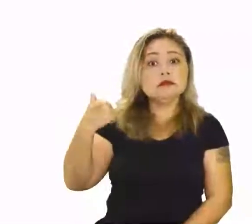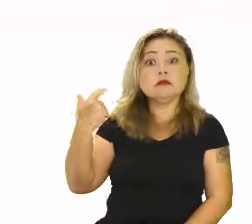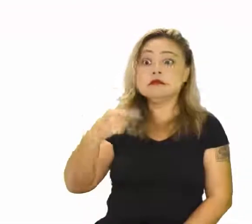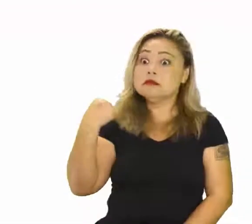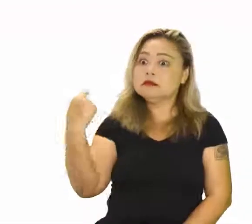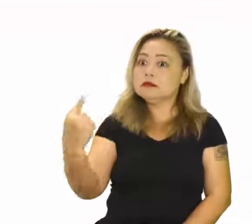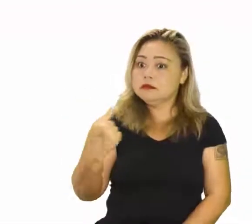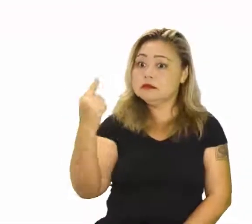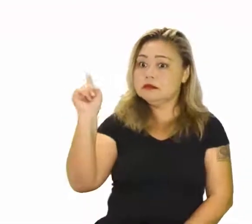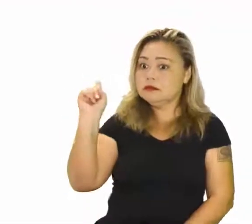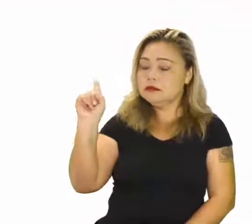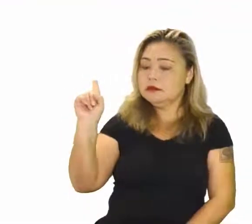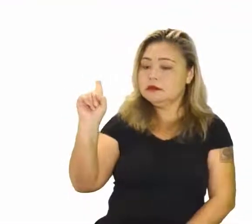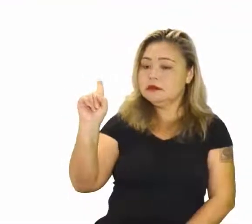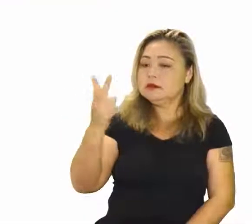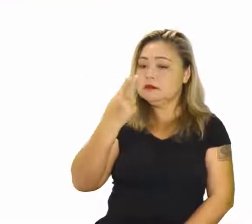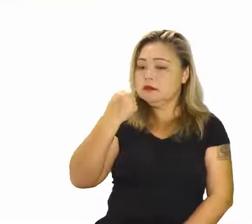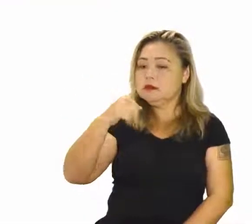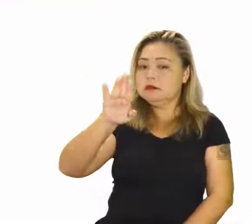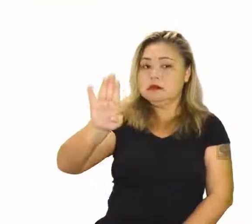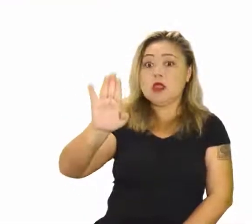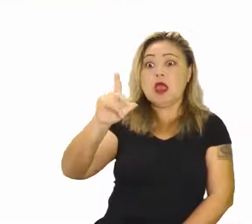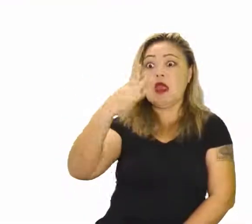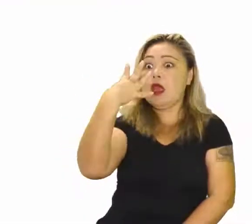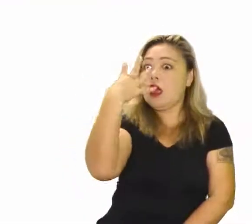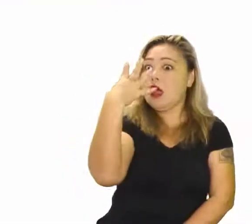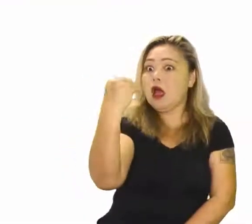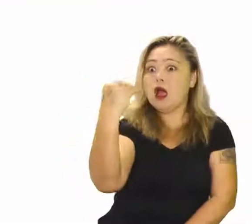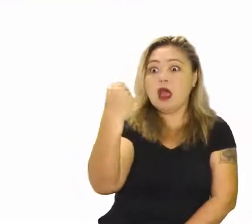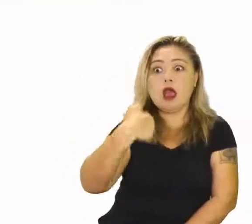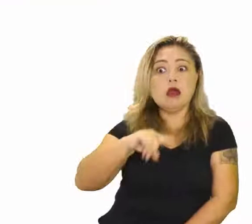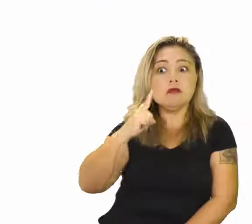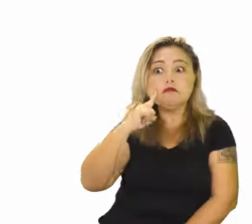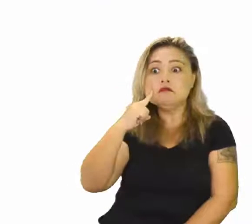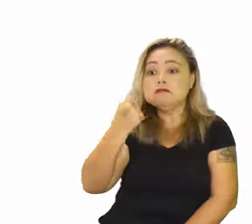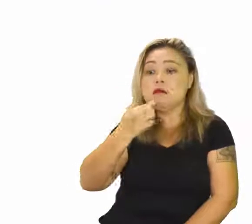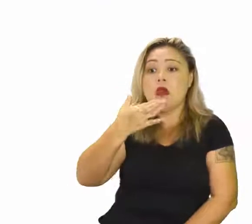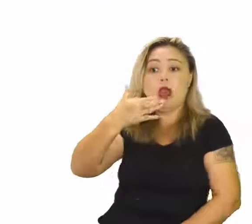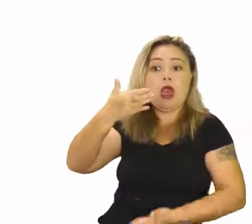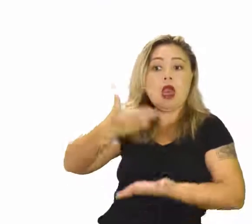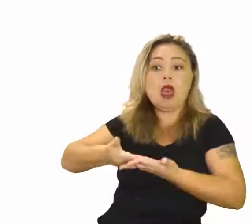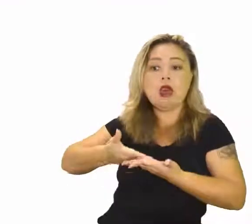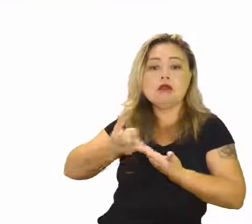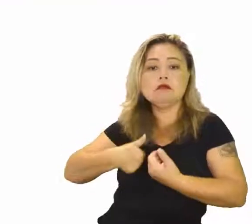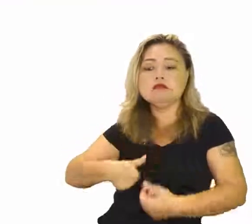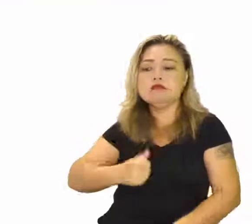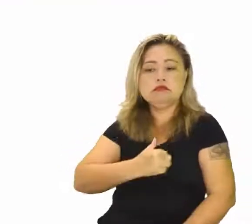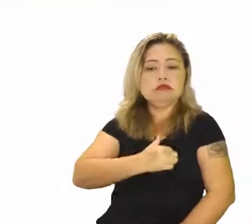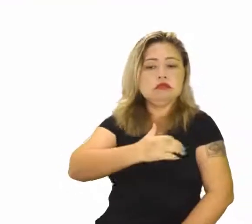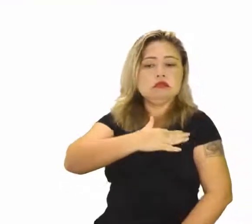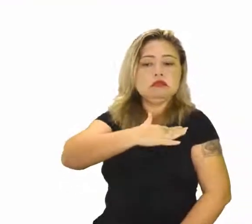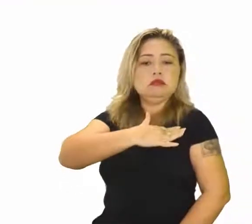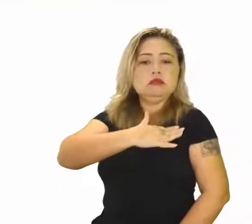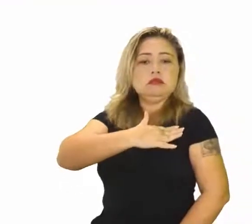Nós temos aí os nazistas, essa foto emblemática, o exército